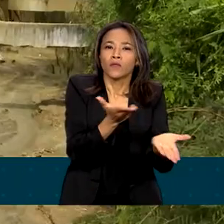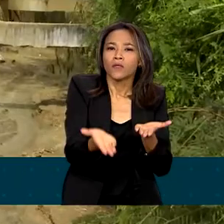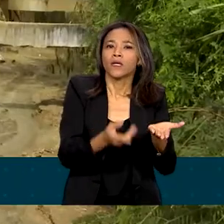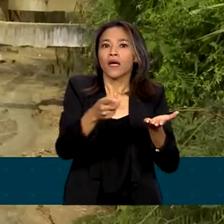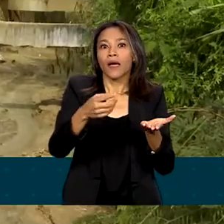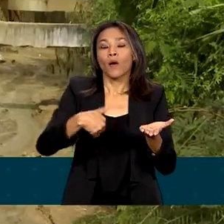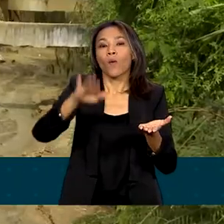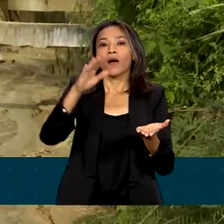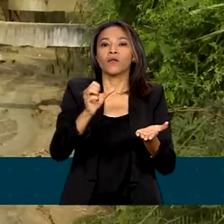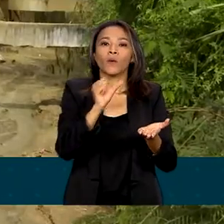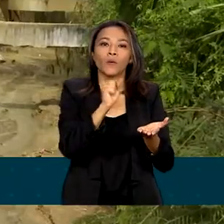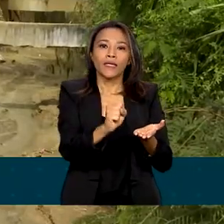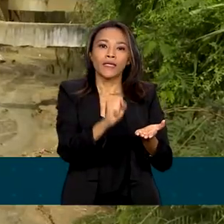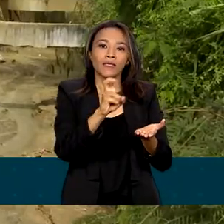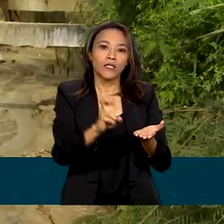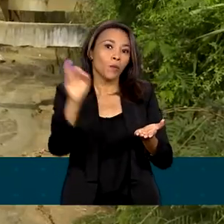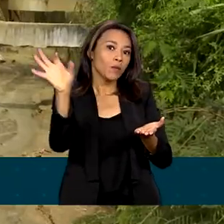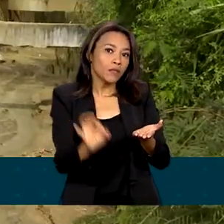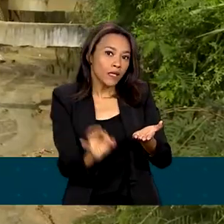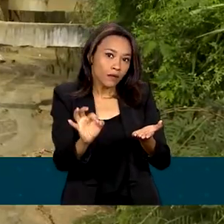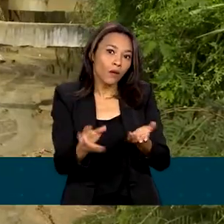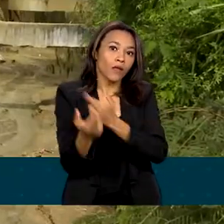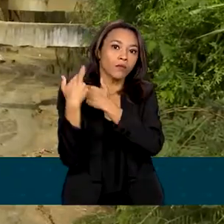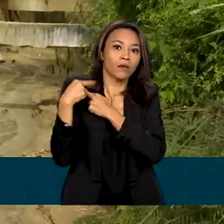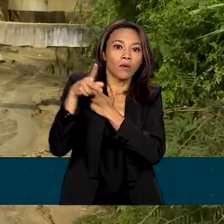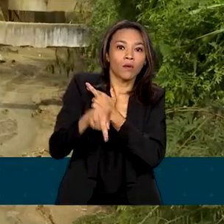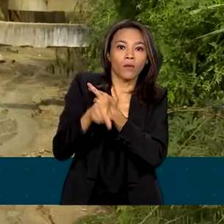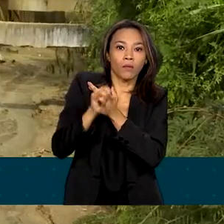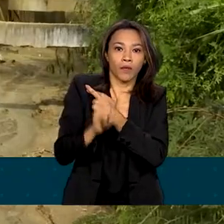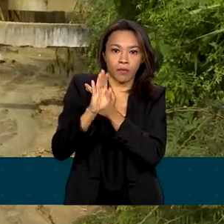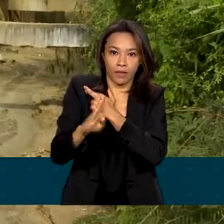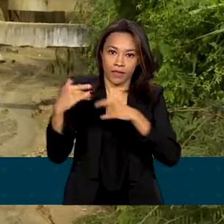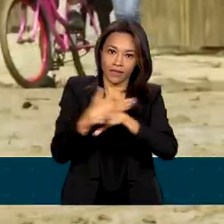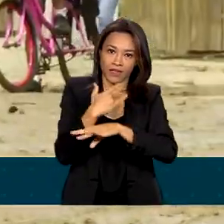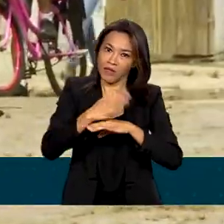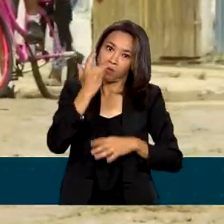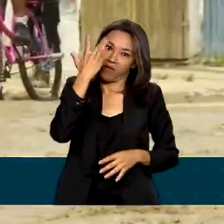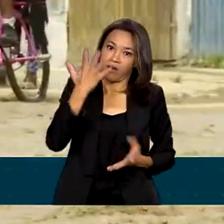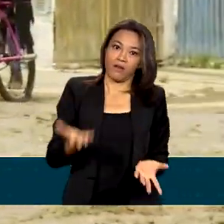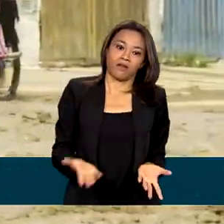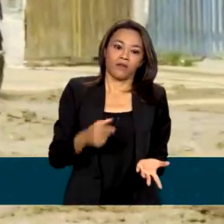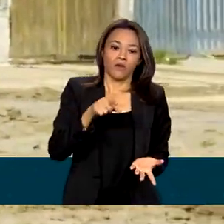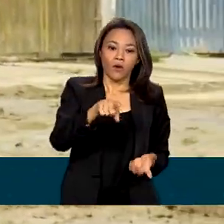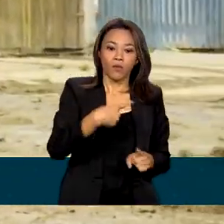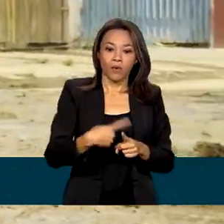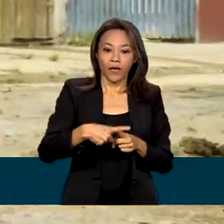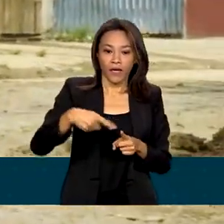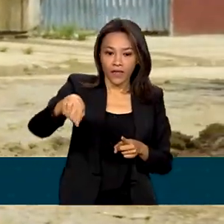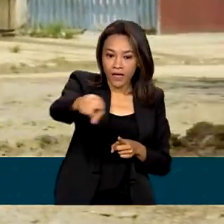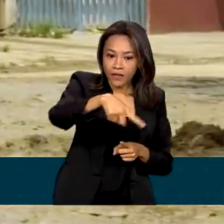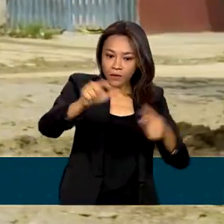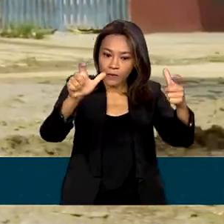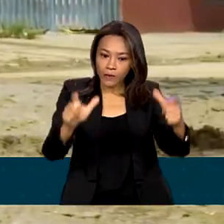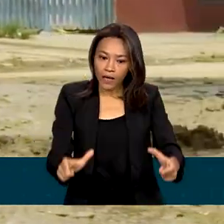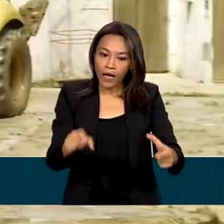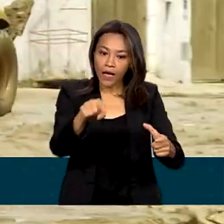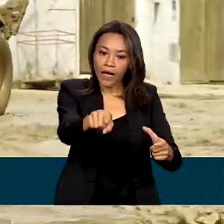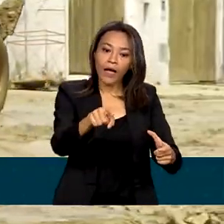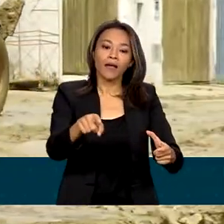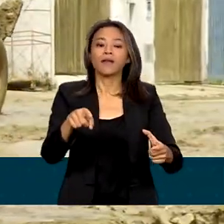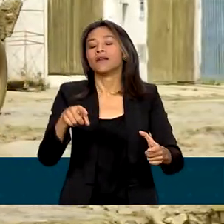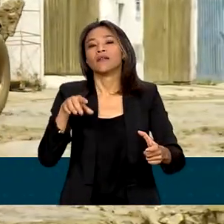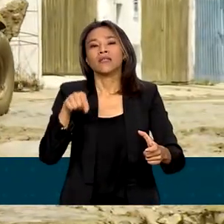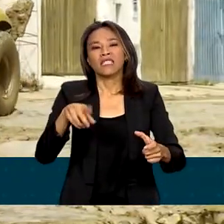por quase 85% do PIB de São Sebastião Mas não é fácil no bairro Topolândia os estabelecimentos da área